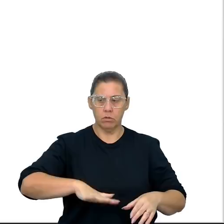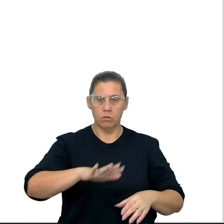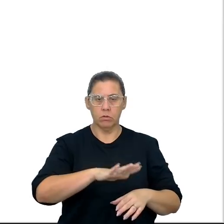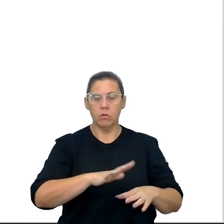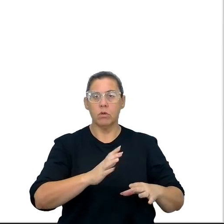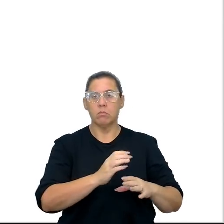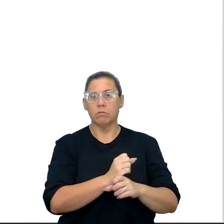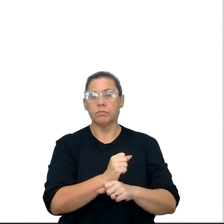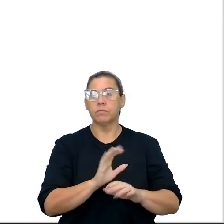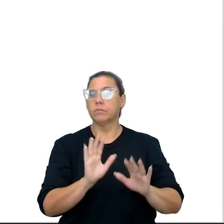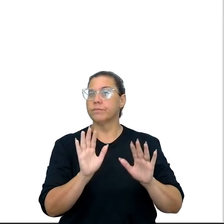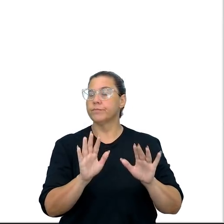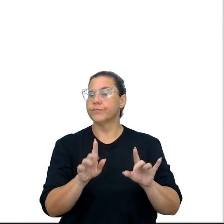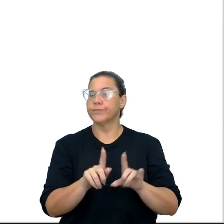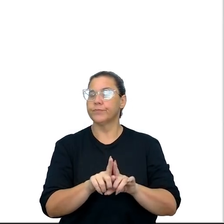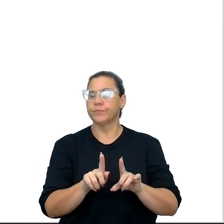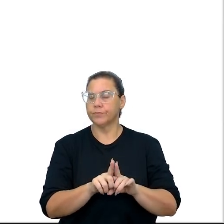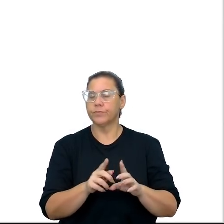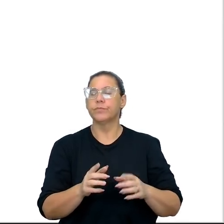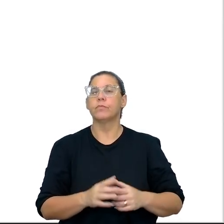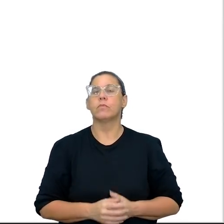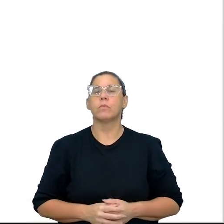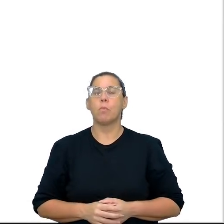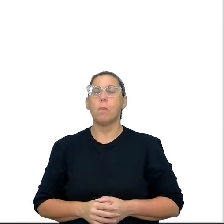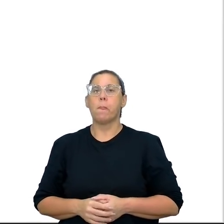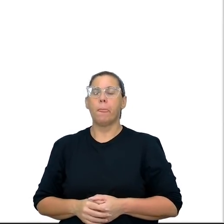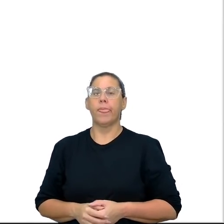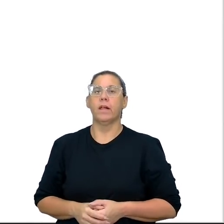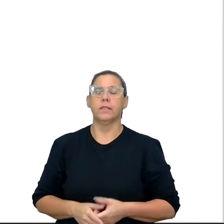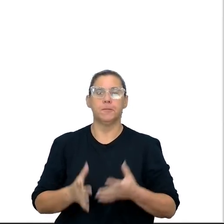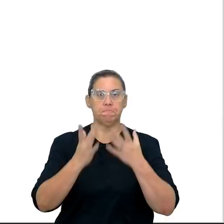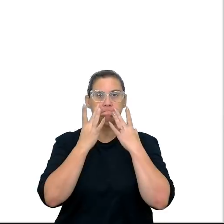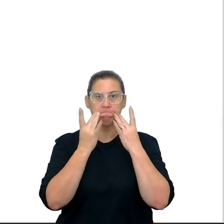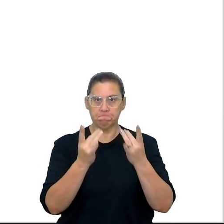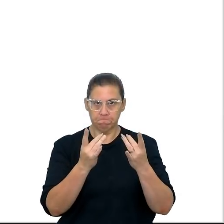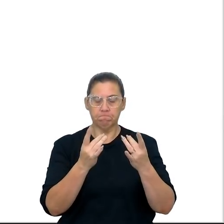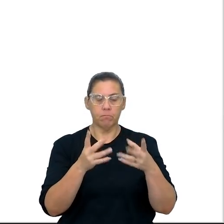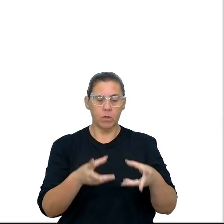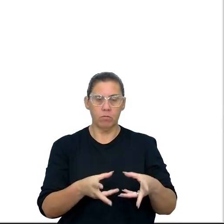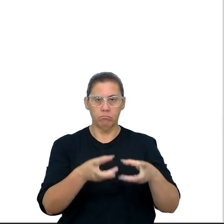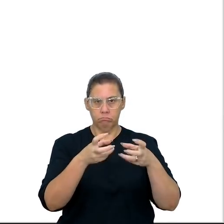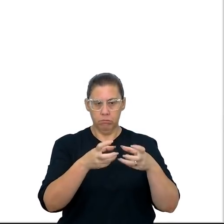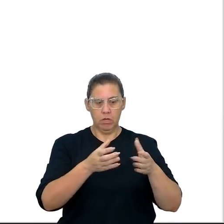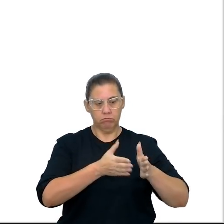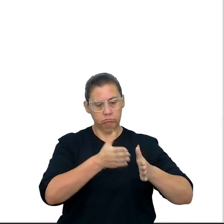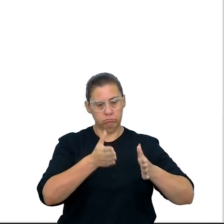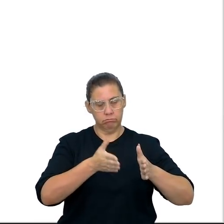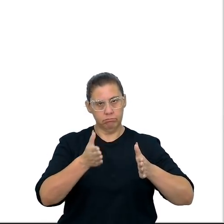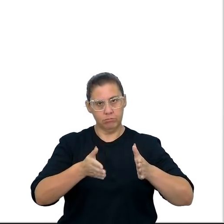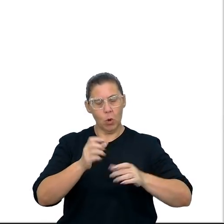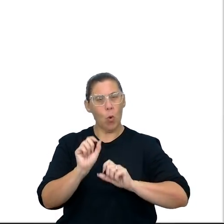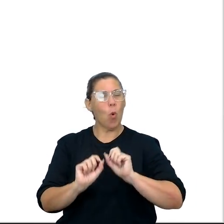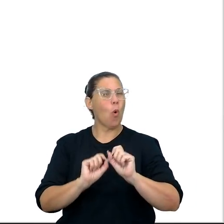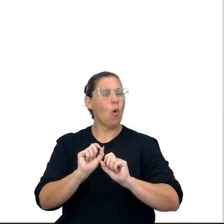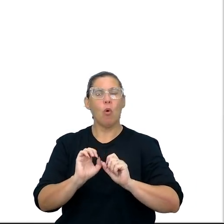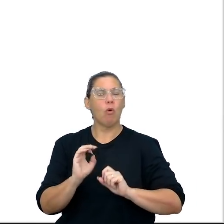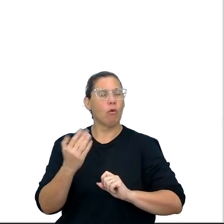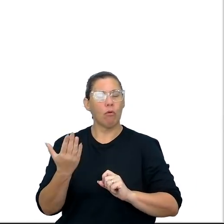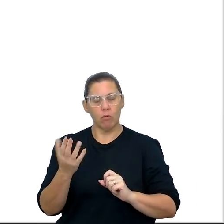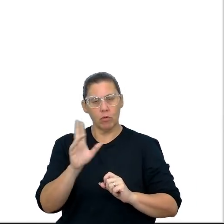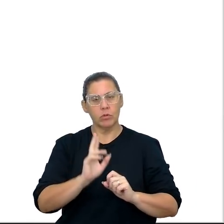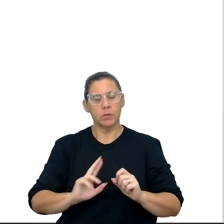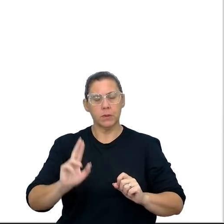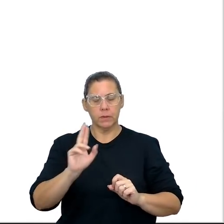aditivo. Mas também chama a atenção para a observação dos procedimentos, né, de cálculos